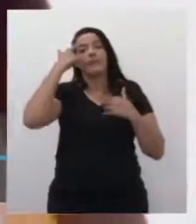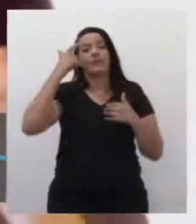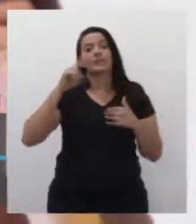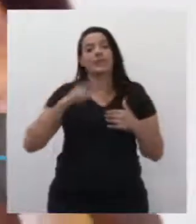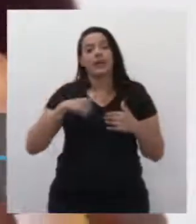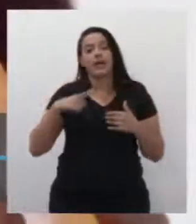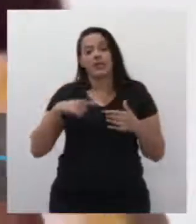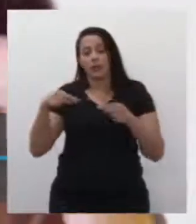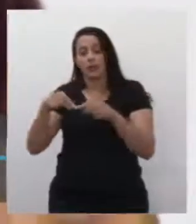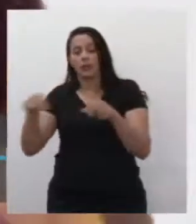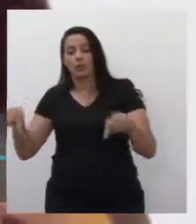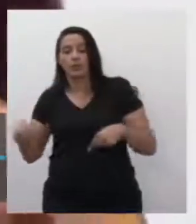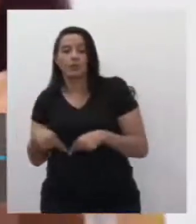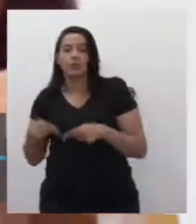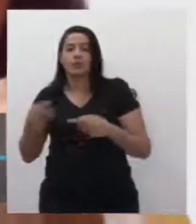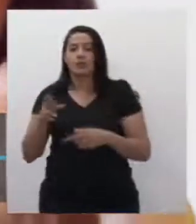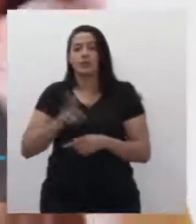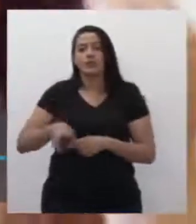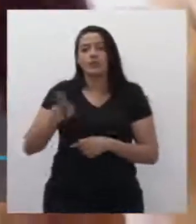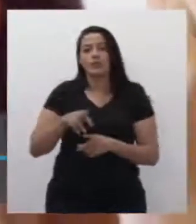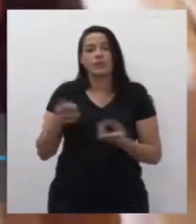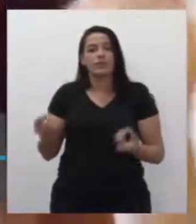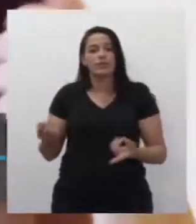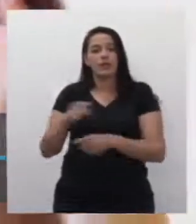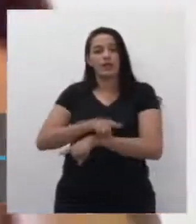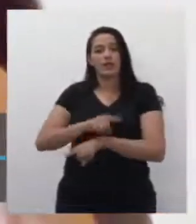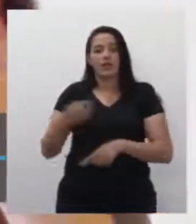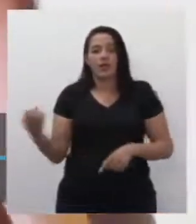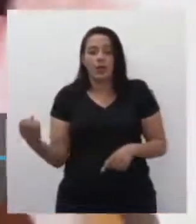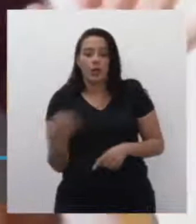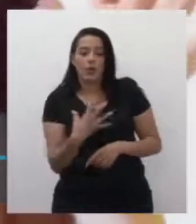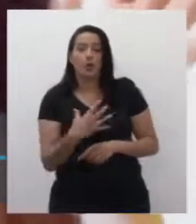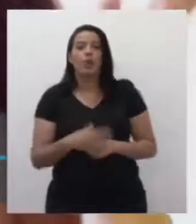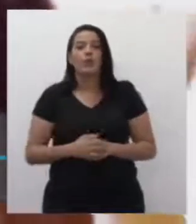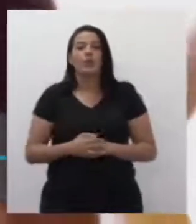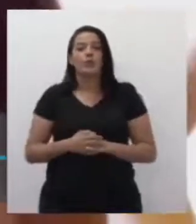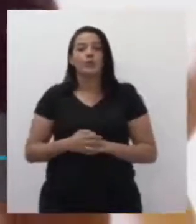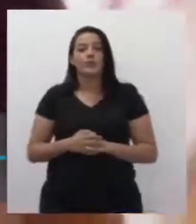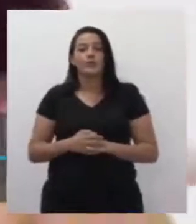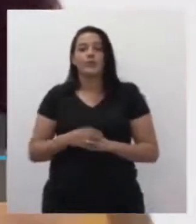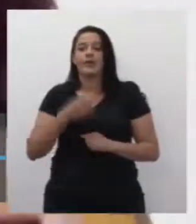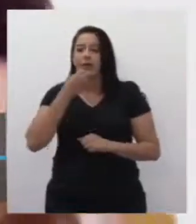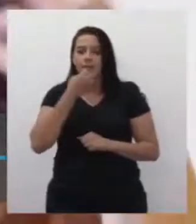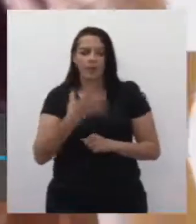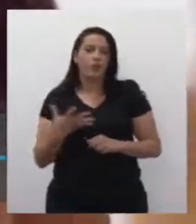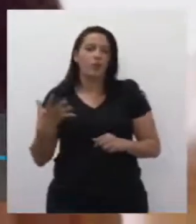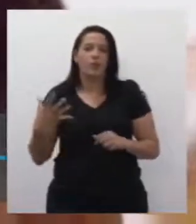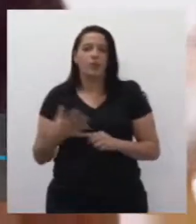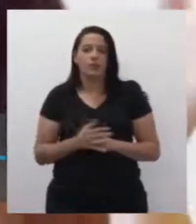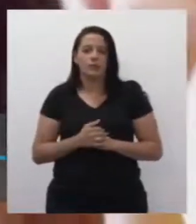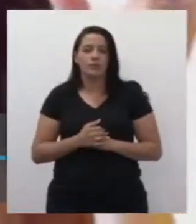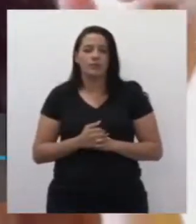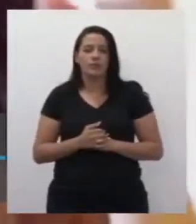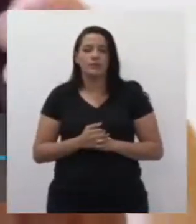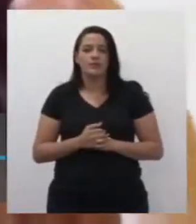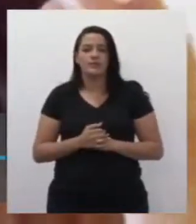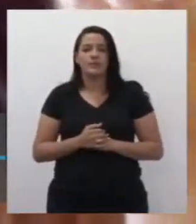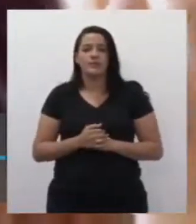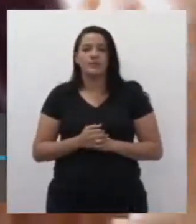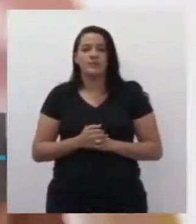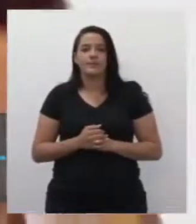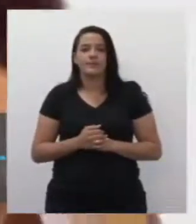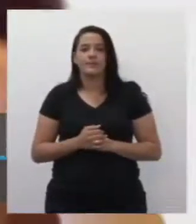uma sala de aula invertida porque eu quero inovar, porque é inovador, né?